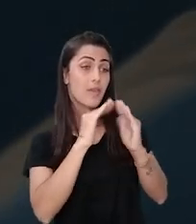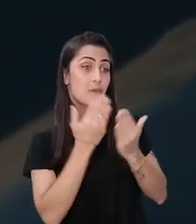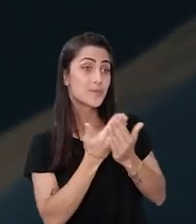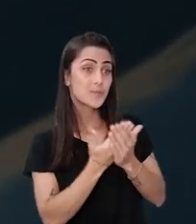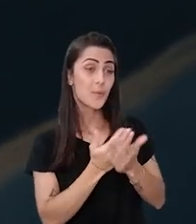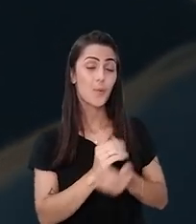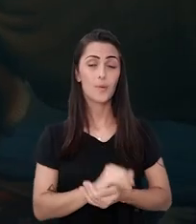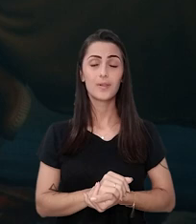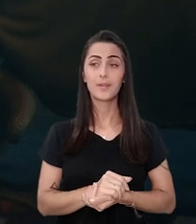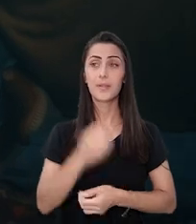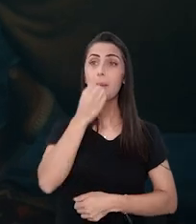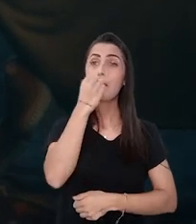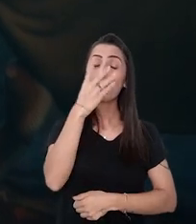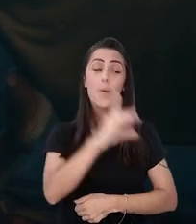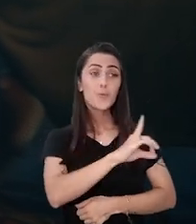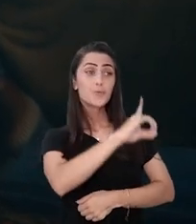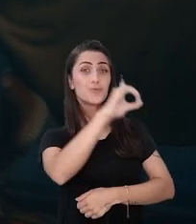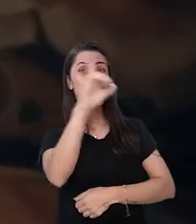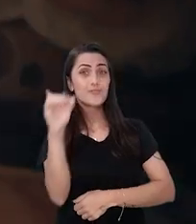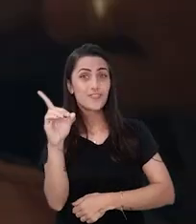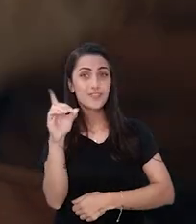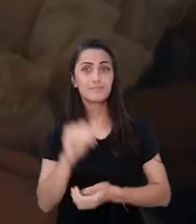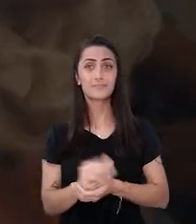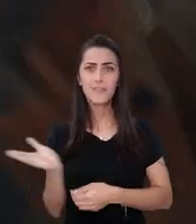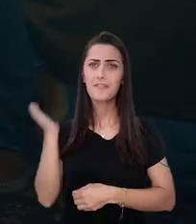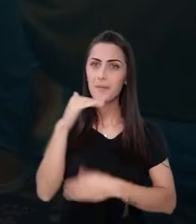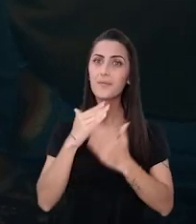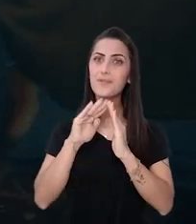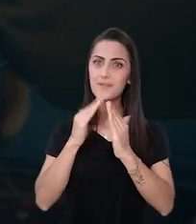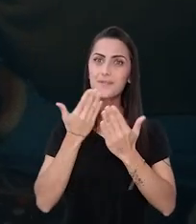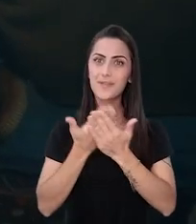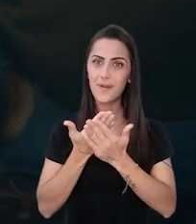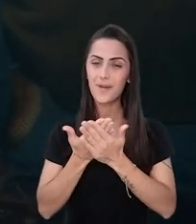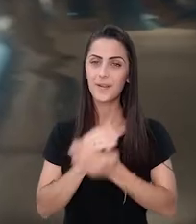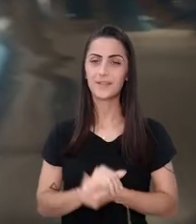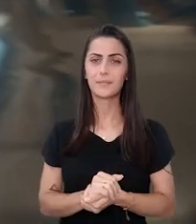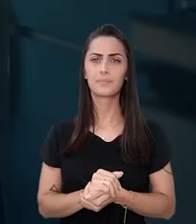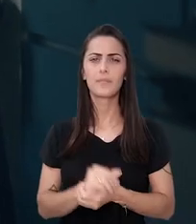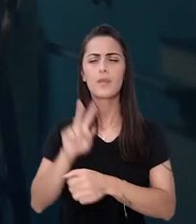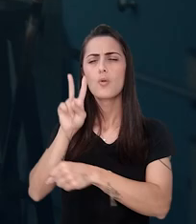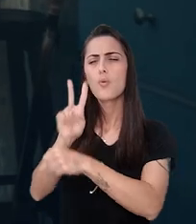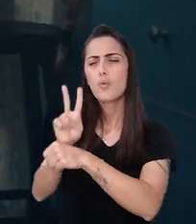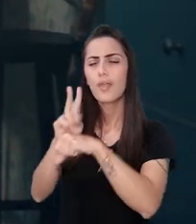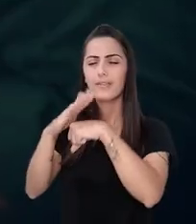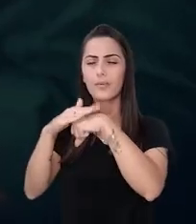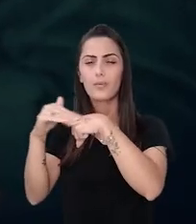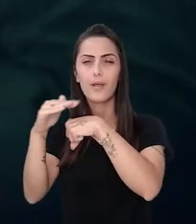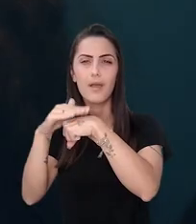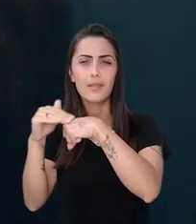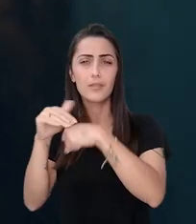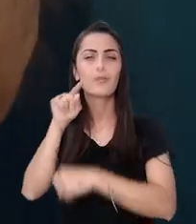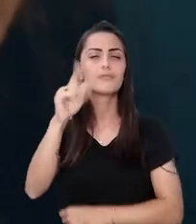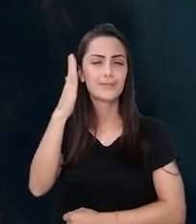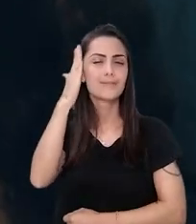pra escola. Bom dia, meu amor. Vamos pra escola? Bom dia, pai. Tem cuidado, carinho e